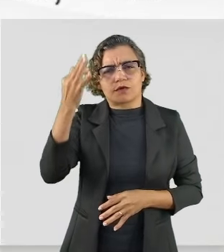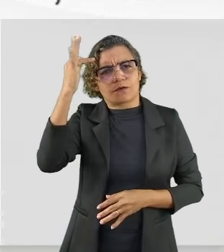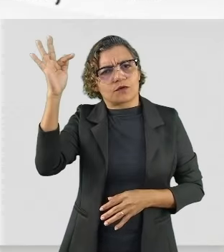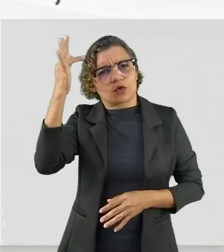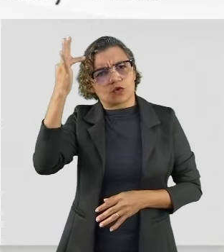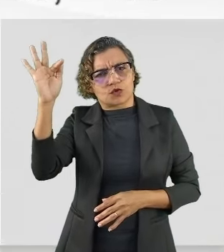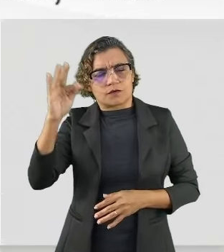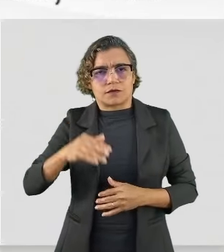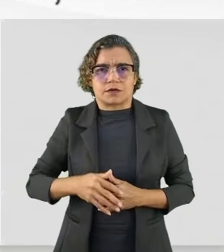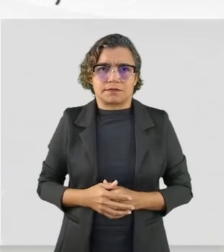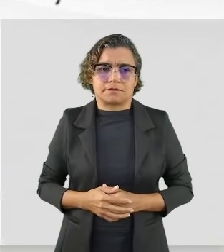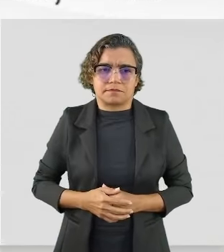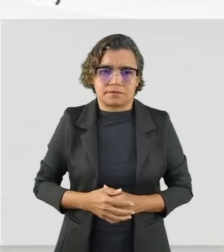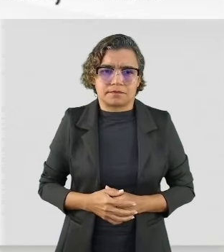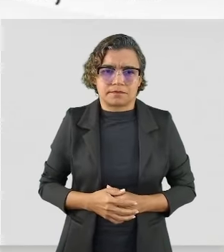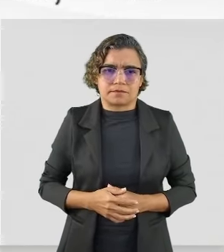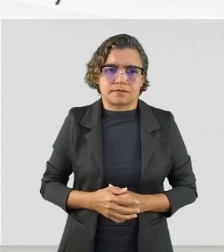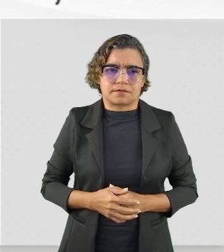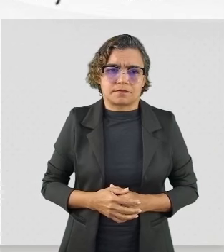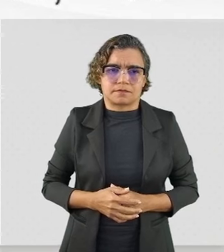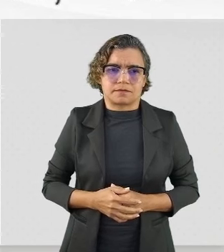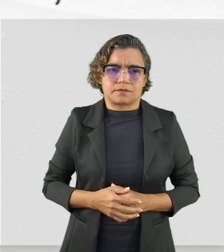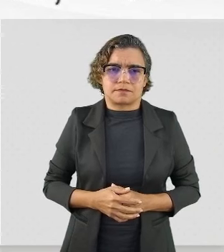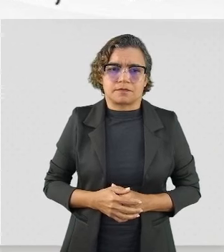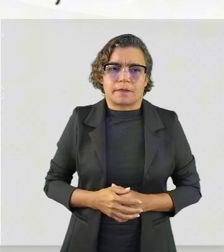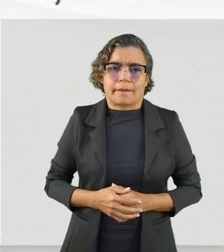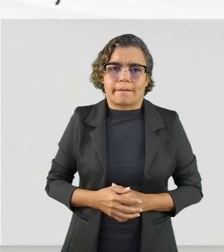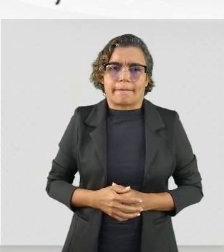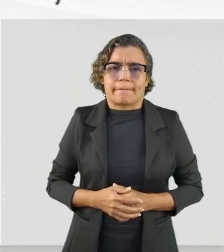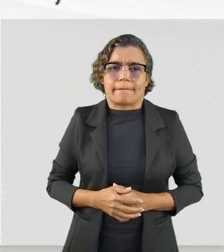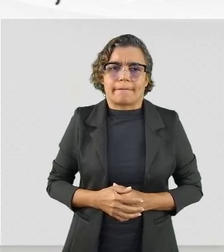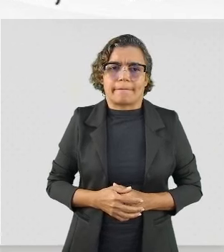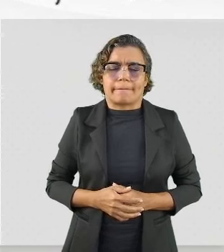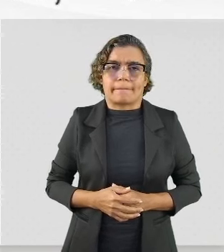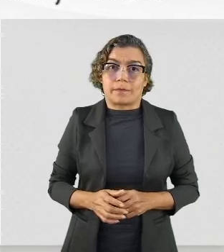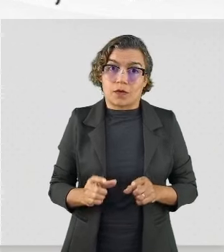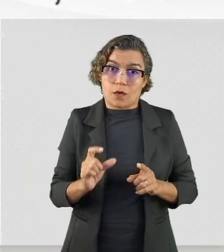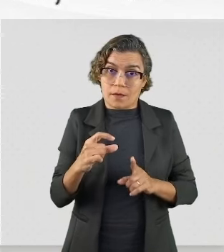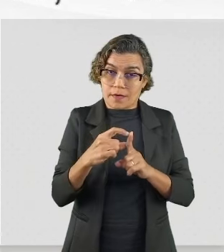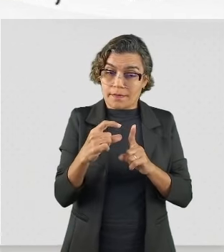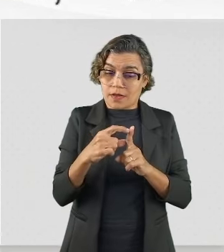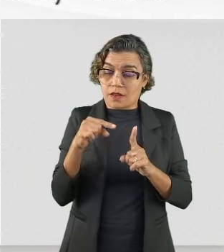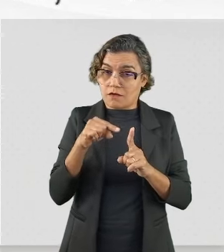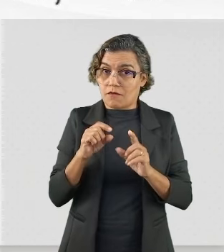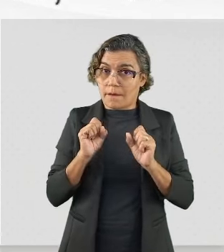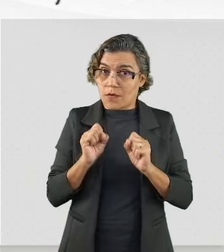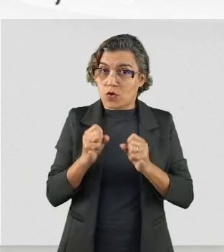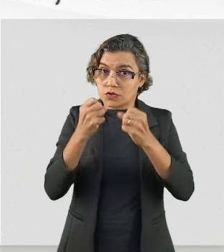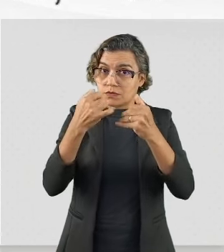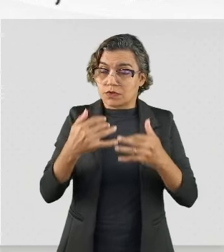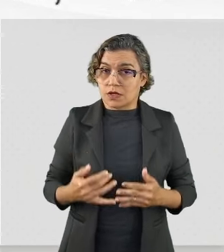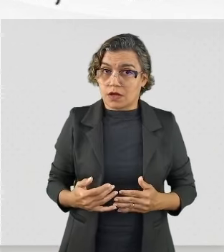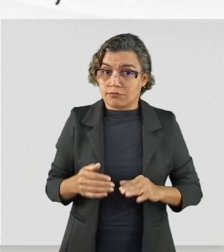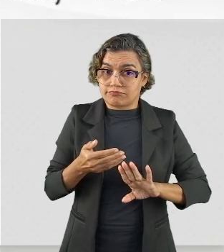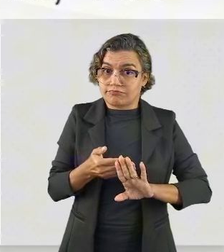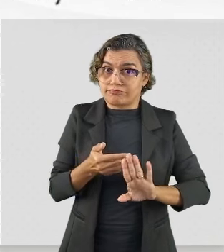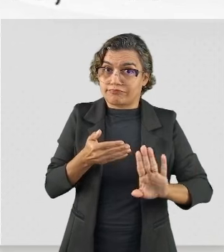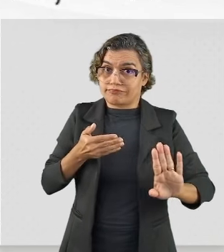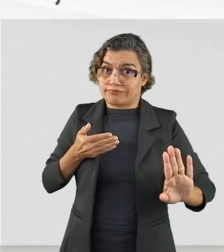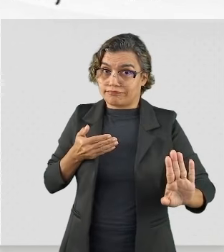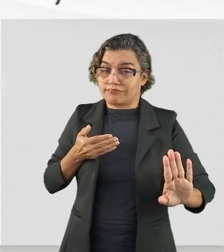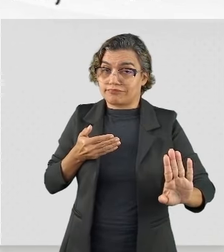Continuando aqui ainda na primeira atitude filosófica. Ou seja, numa palavra a gente pode dizer distanciar-se